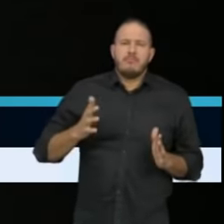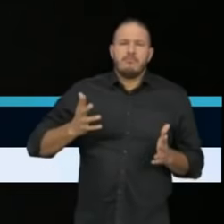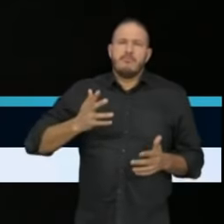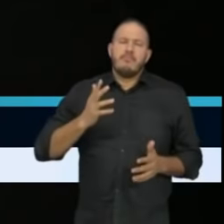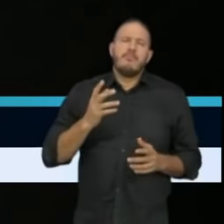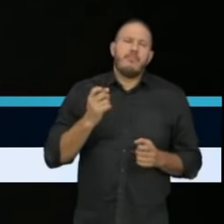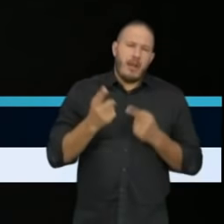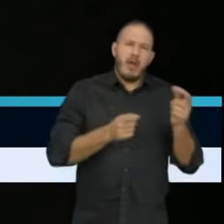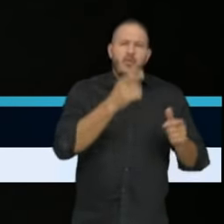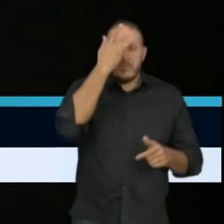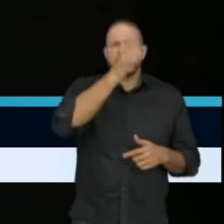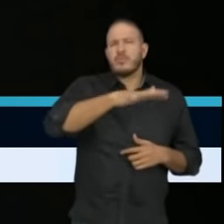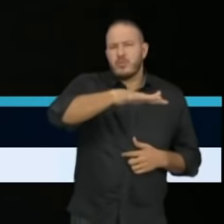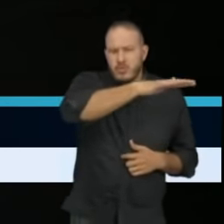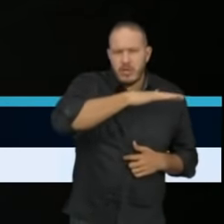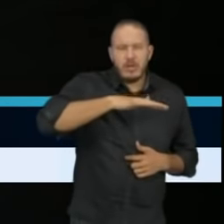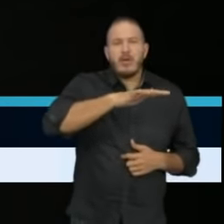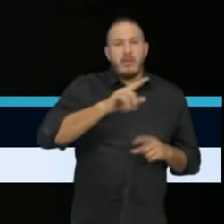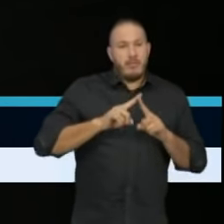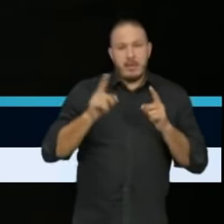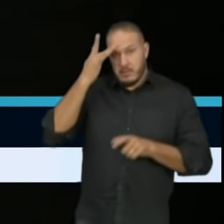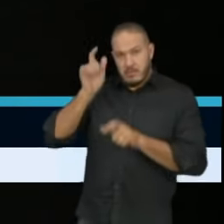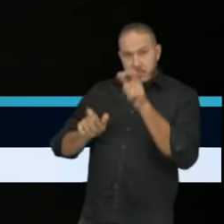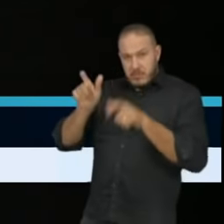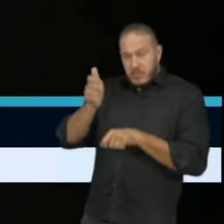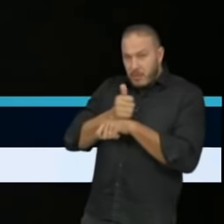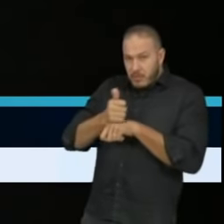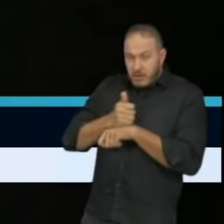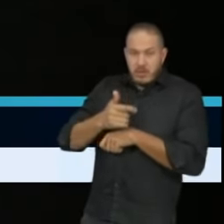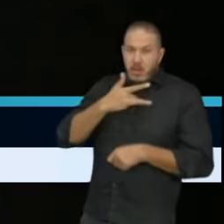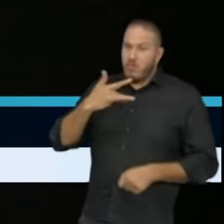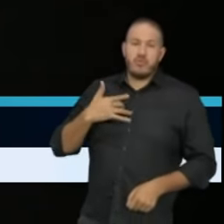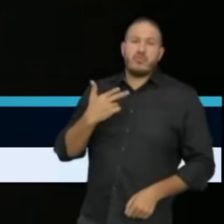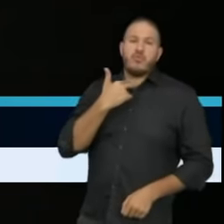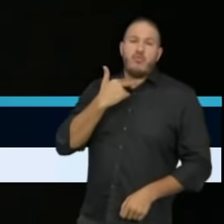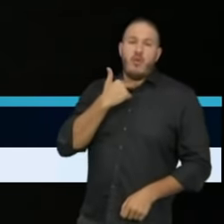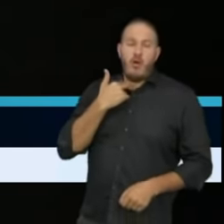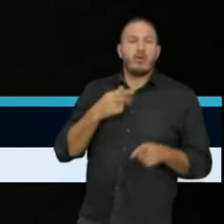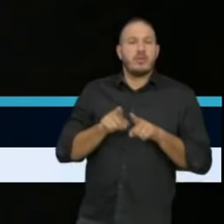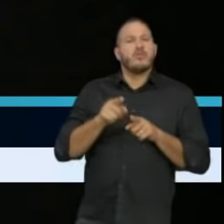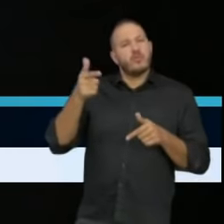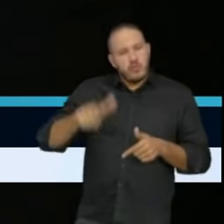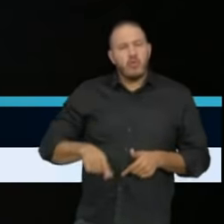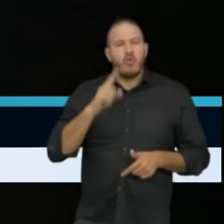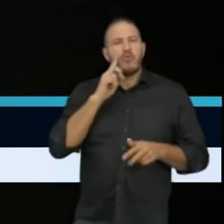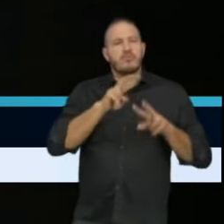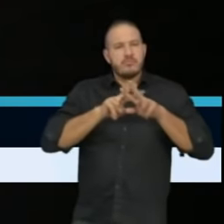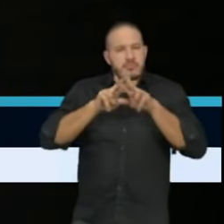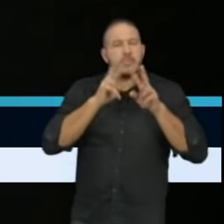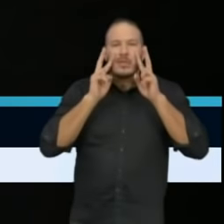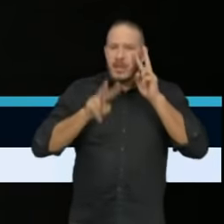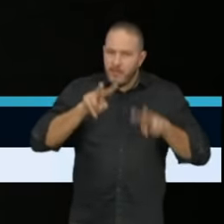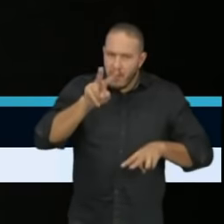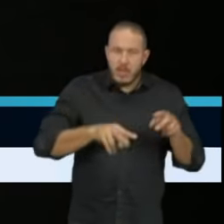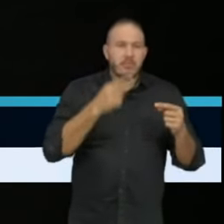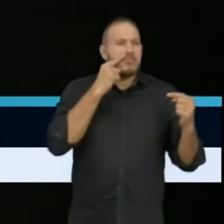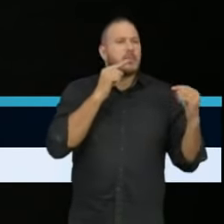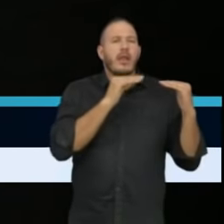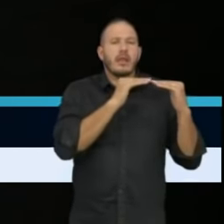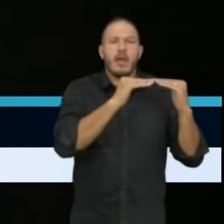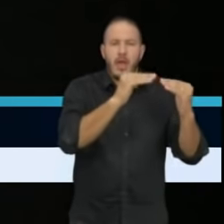para o público em geral, mas não para os profissionais de saúde. Então, nós estamos fazendo esta revisão, estamos alinhados com o Ministério,